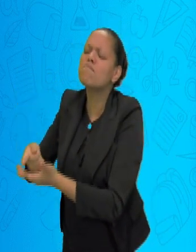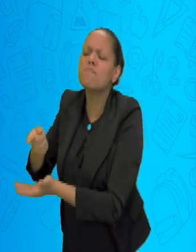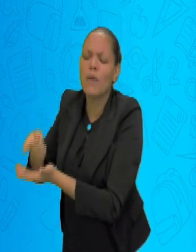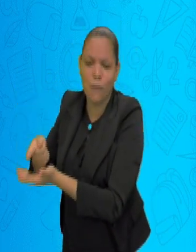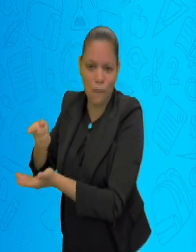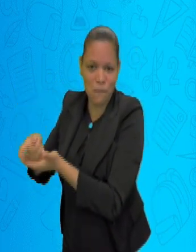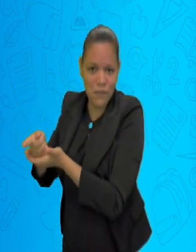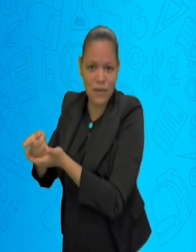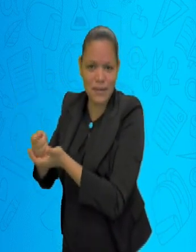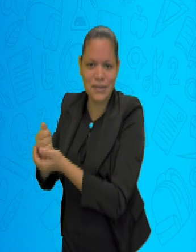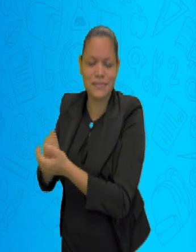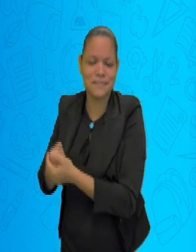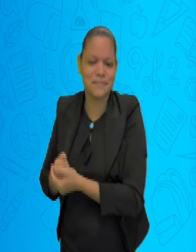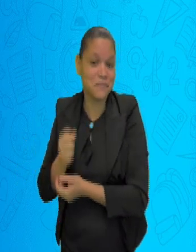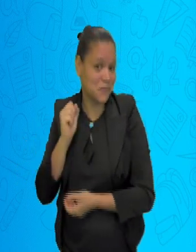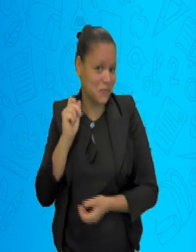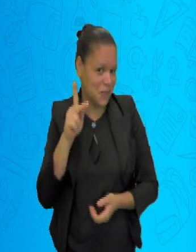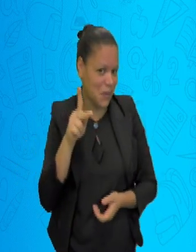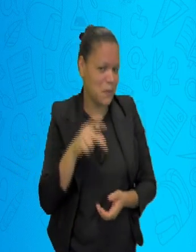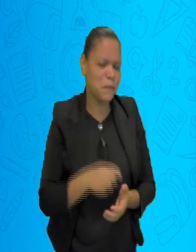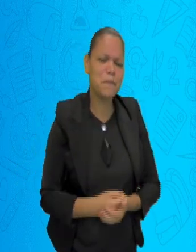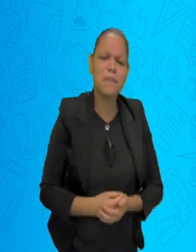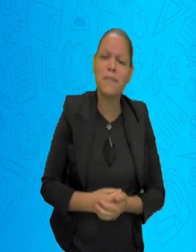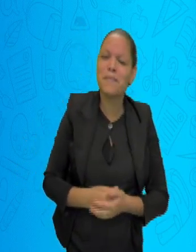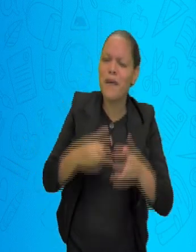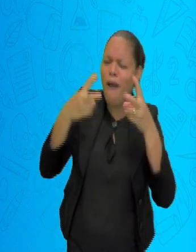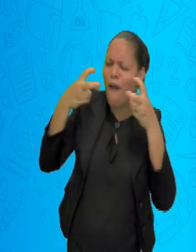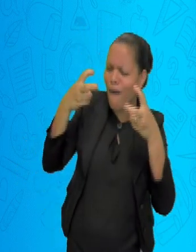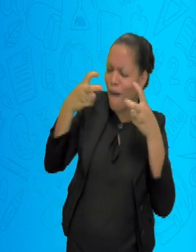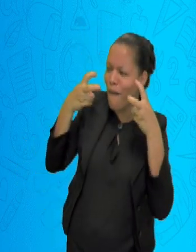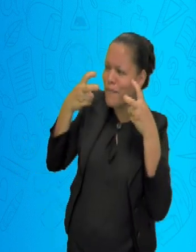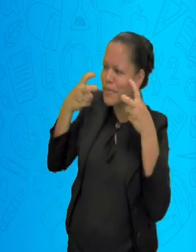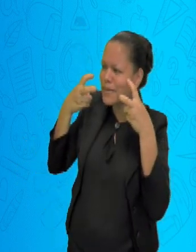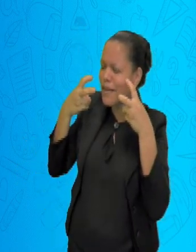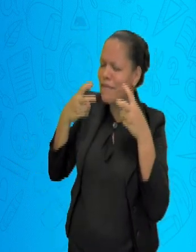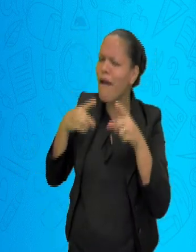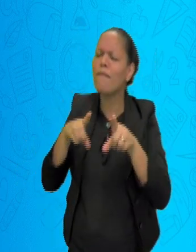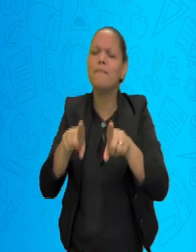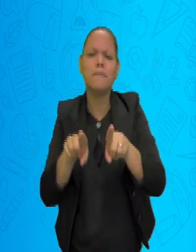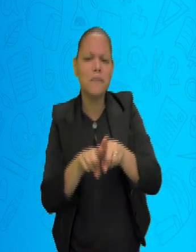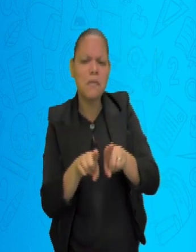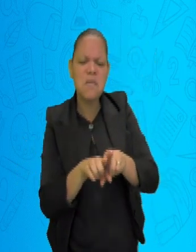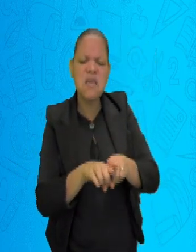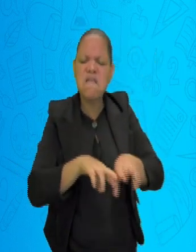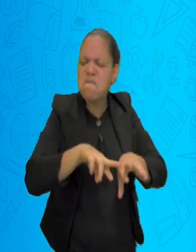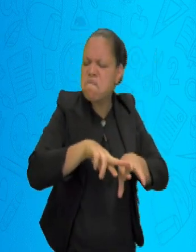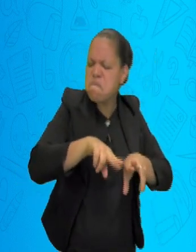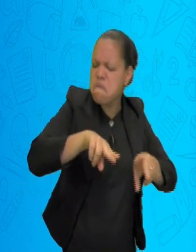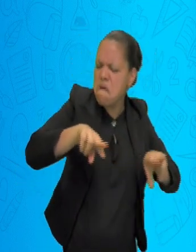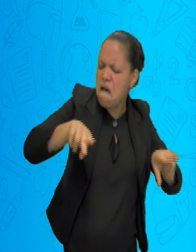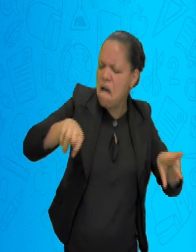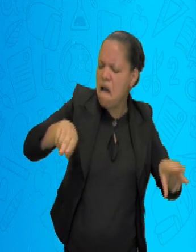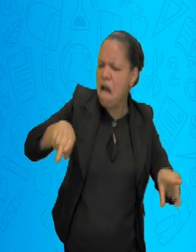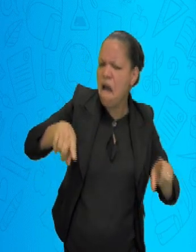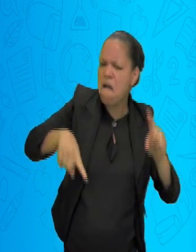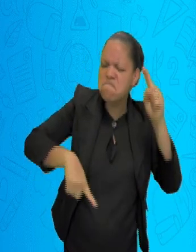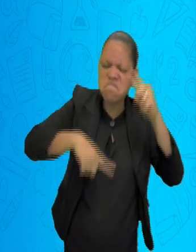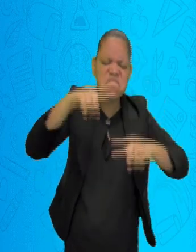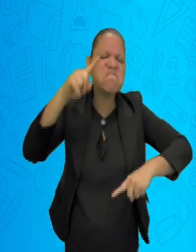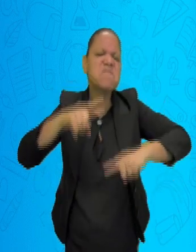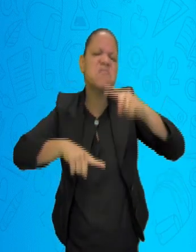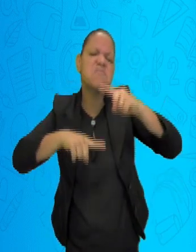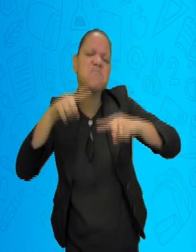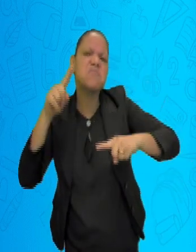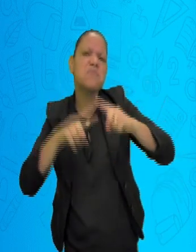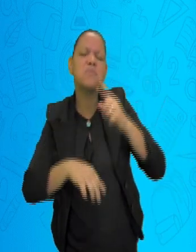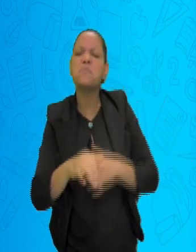comércio. E assim nós podemos observar com outros produtos, por exemplo, como nós falamos do caderno, né? Vai lá